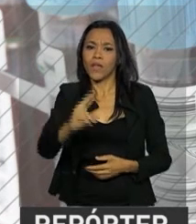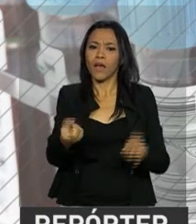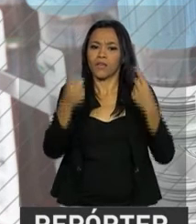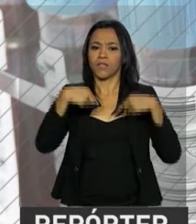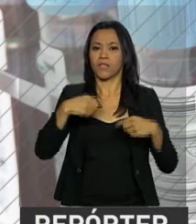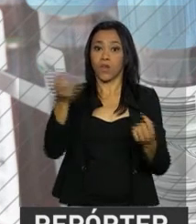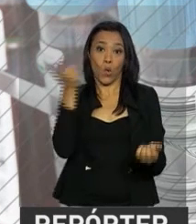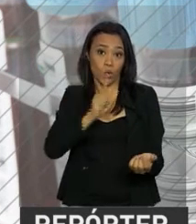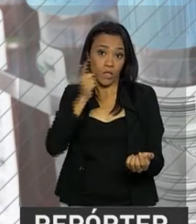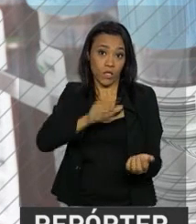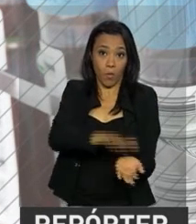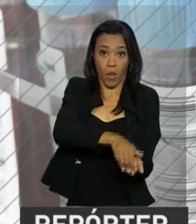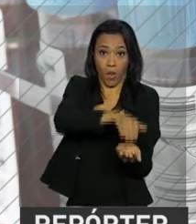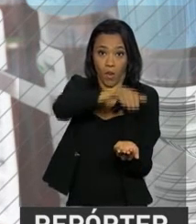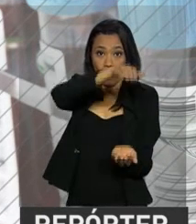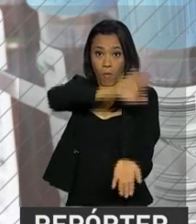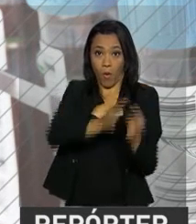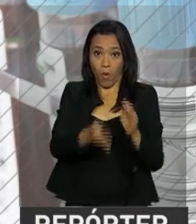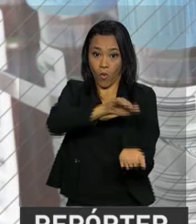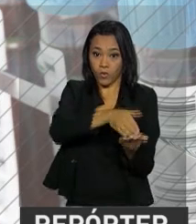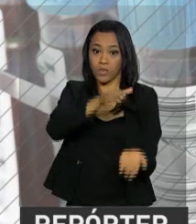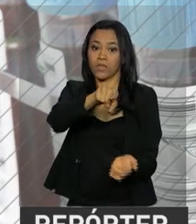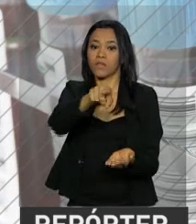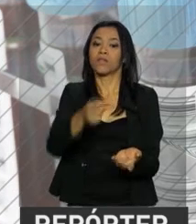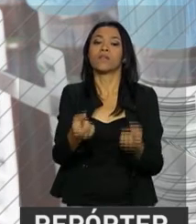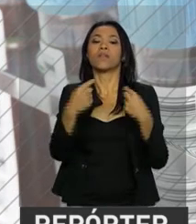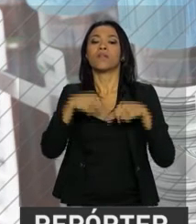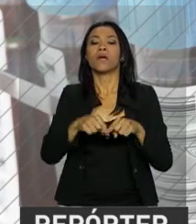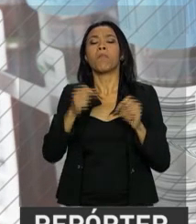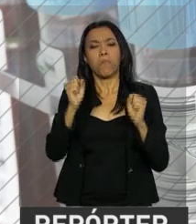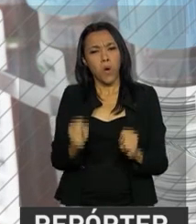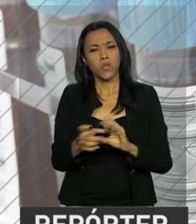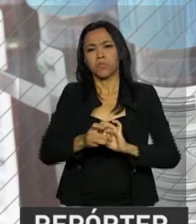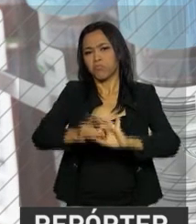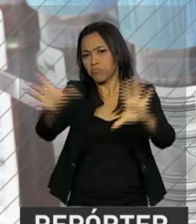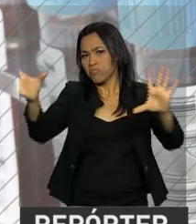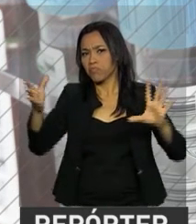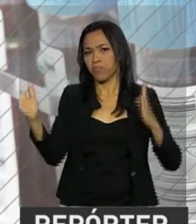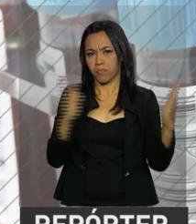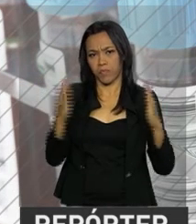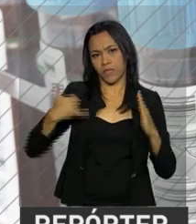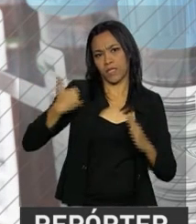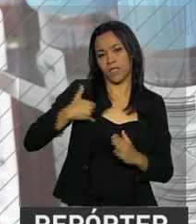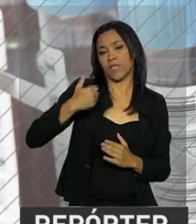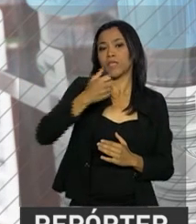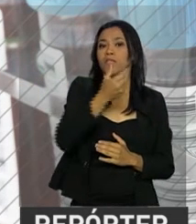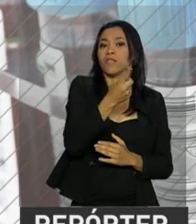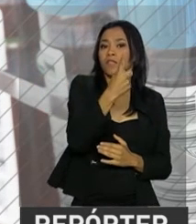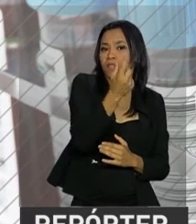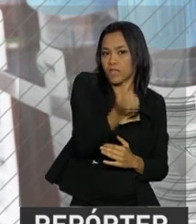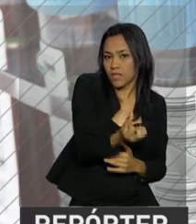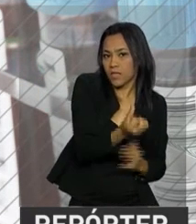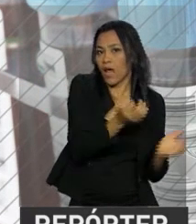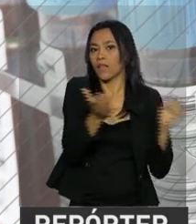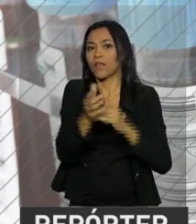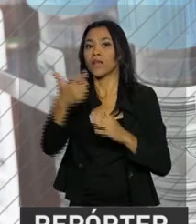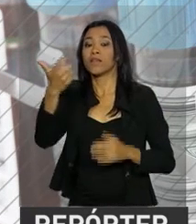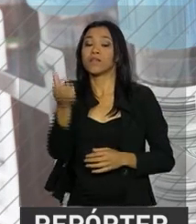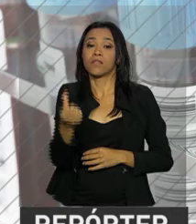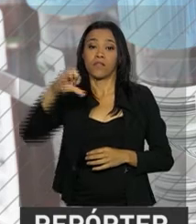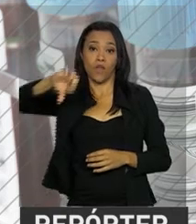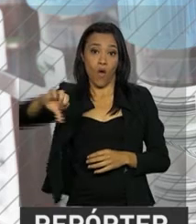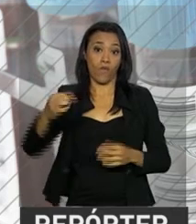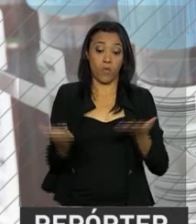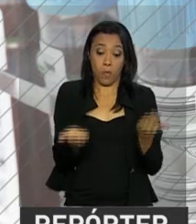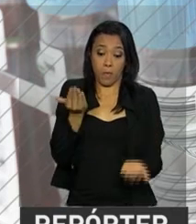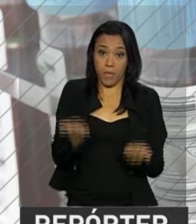milhões e 700 mil bolsas de sangue. Podem doar pessoas entre 16 e 69 anos com no mínimo